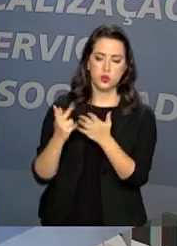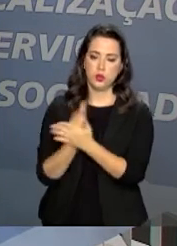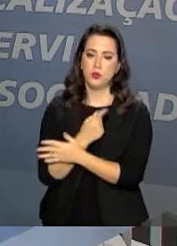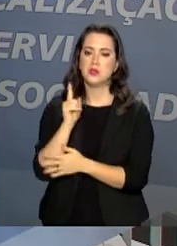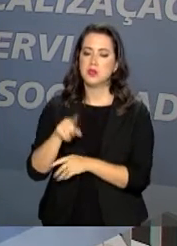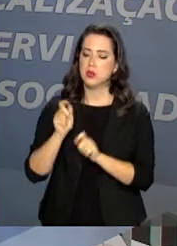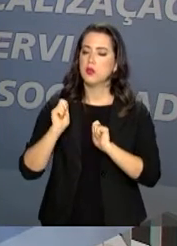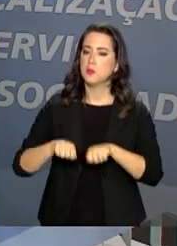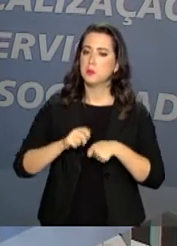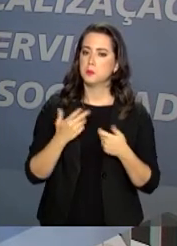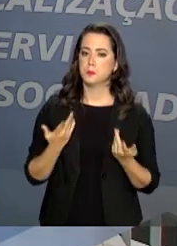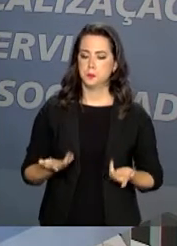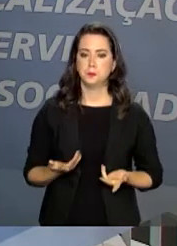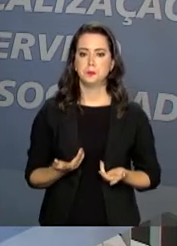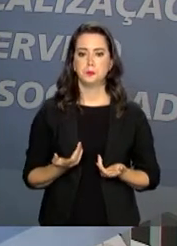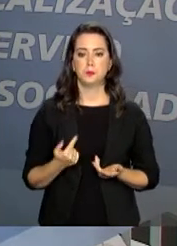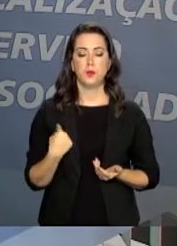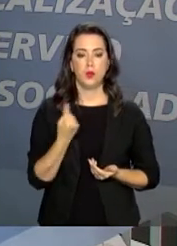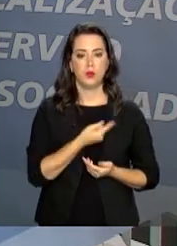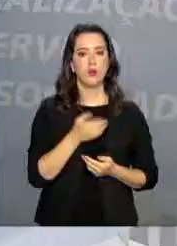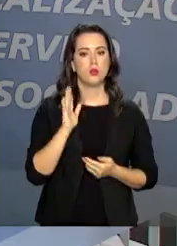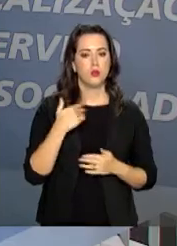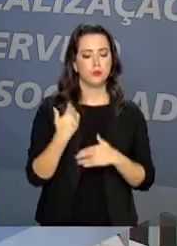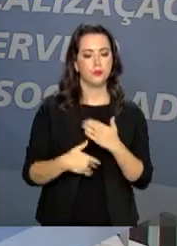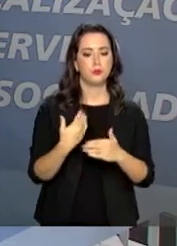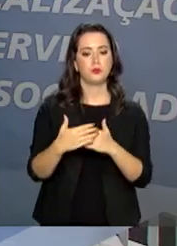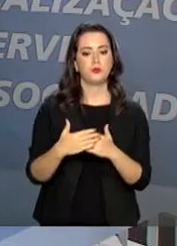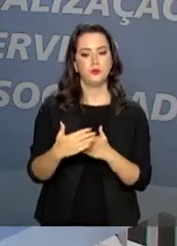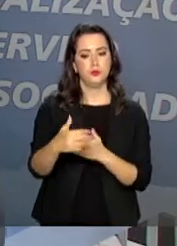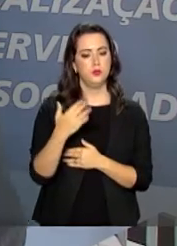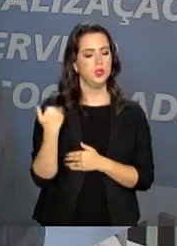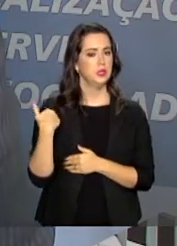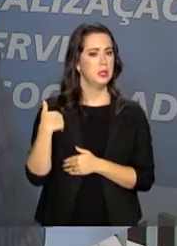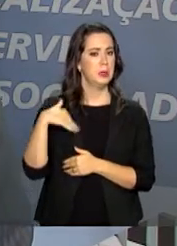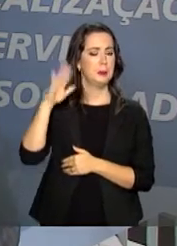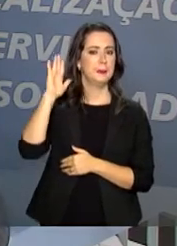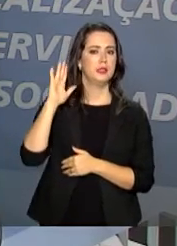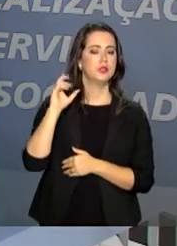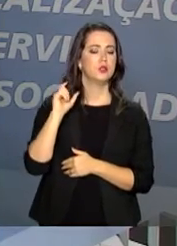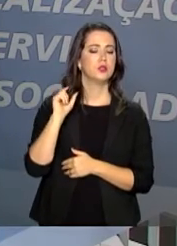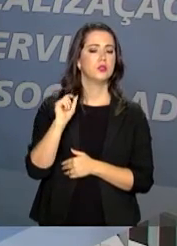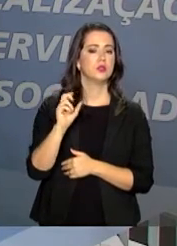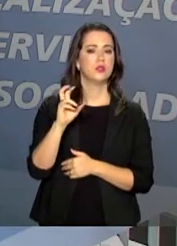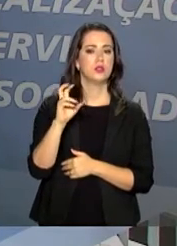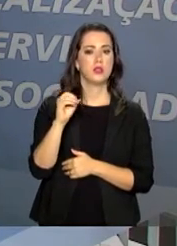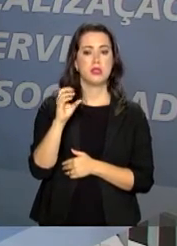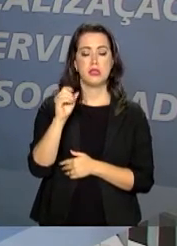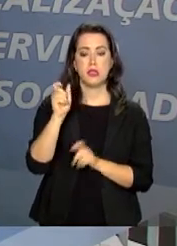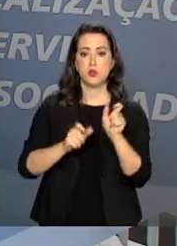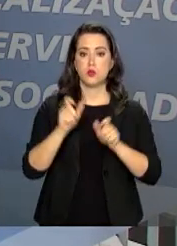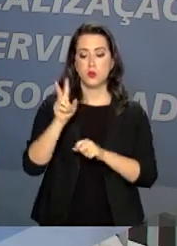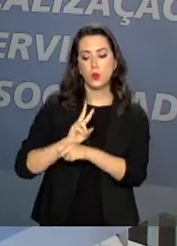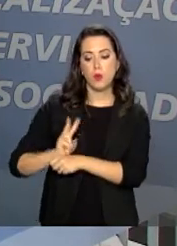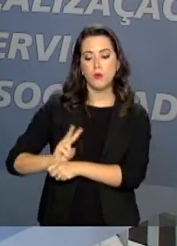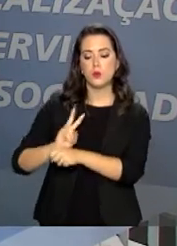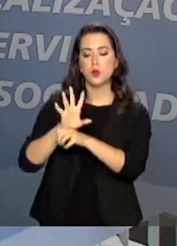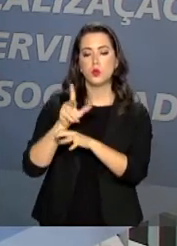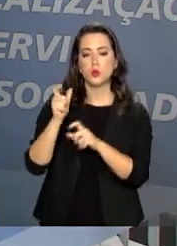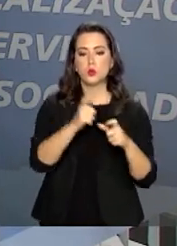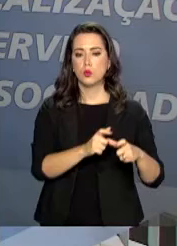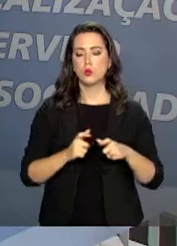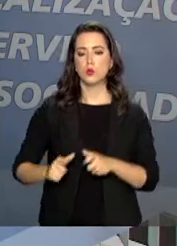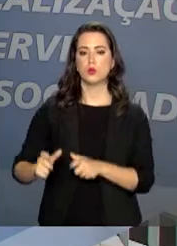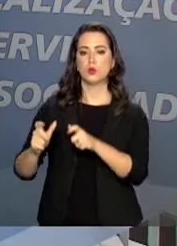já avançado muito nós temos mais de 500 auditoria se em todos os